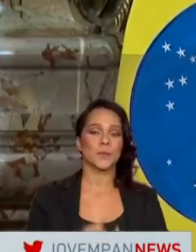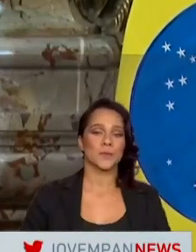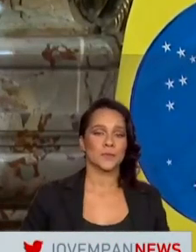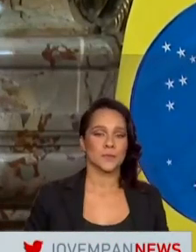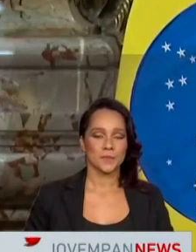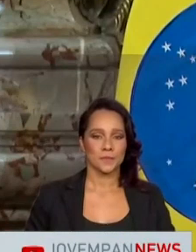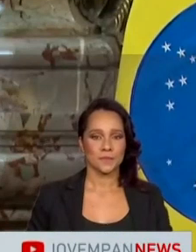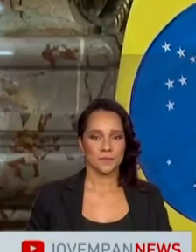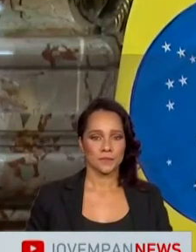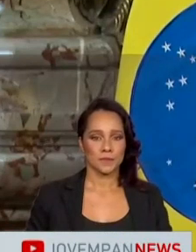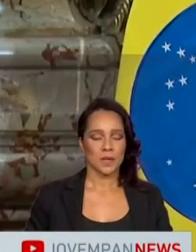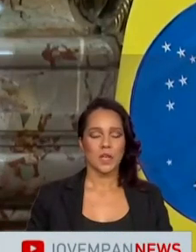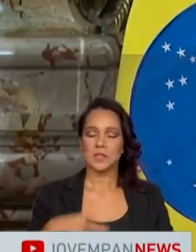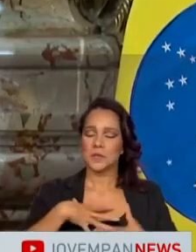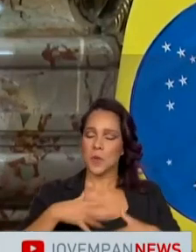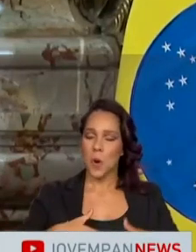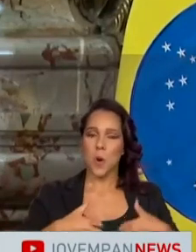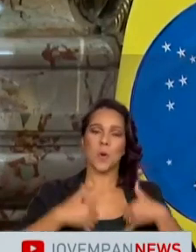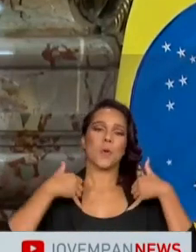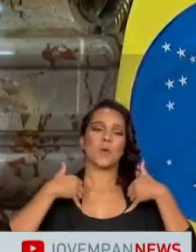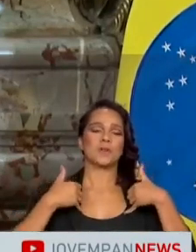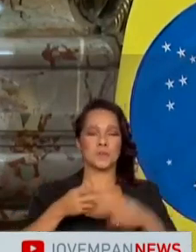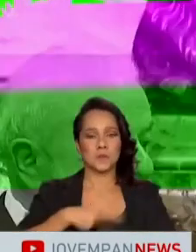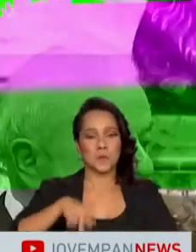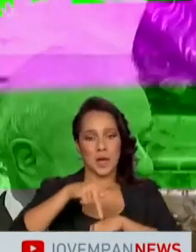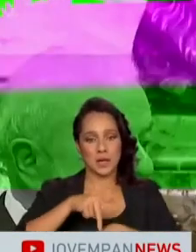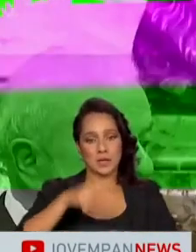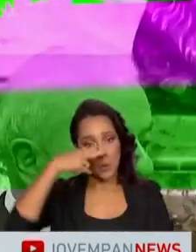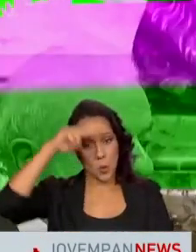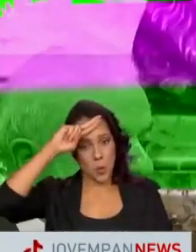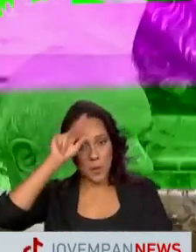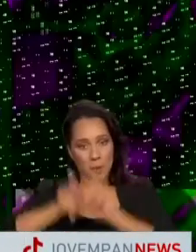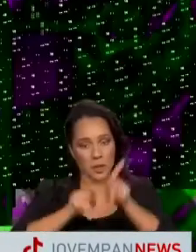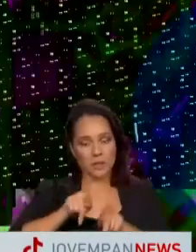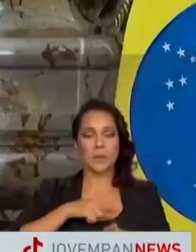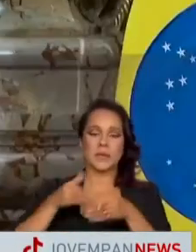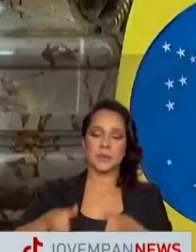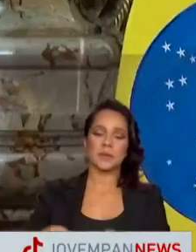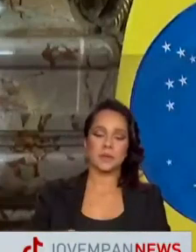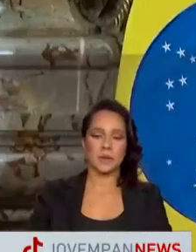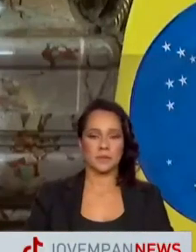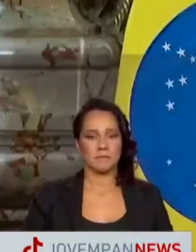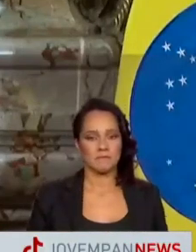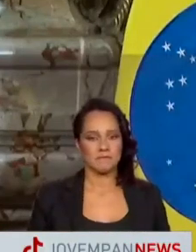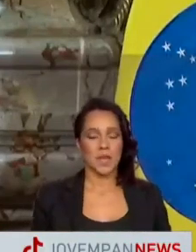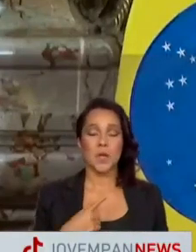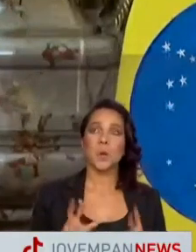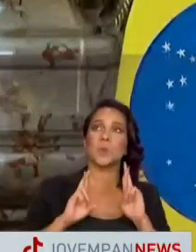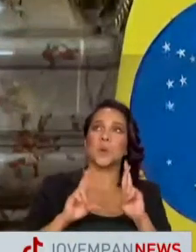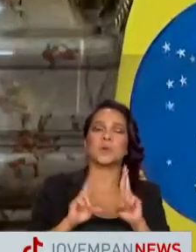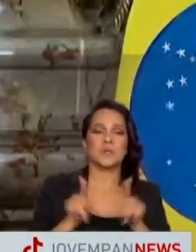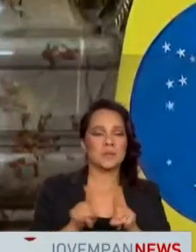la construcción de dicho foro. E tenho muito orgulho dos cubanos participarem. Y tengo mucho orgullo. Eu espero que